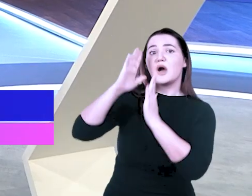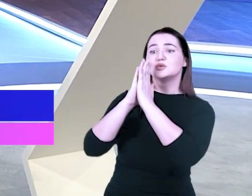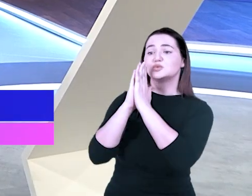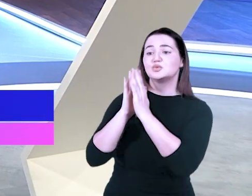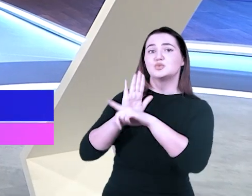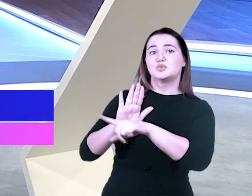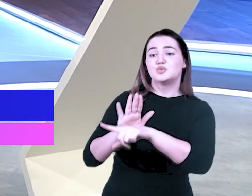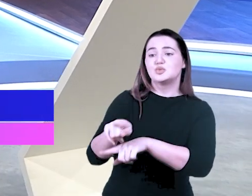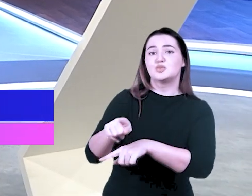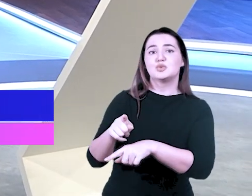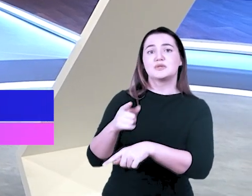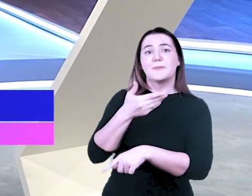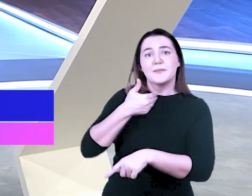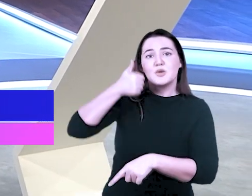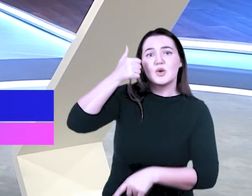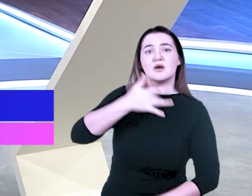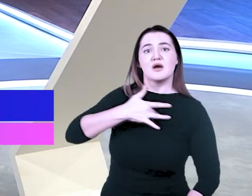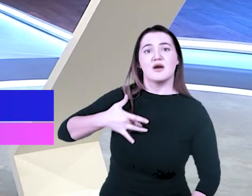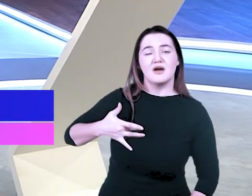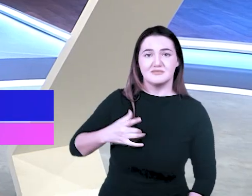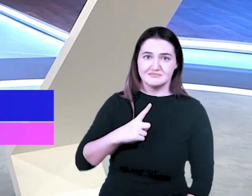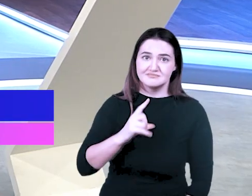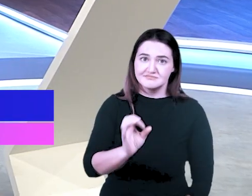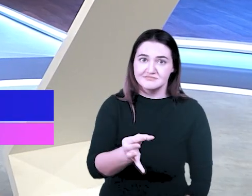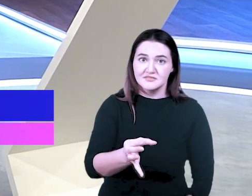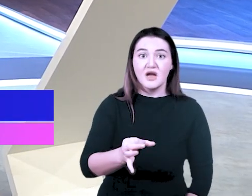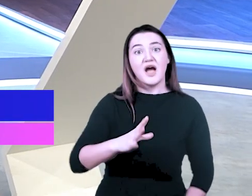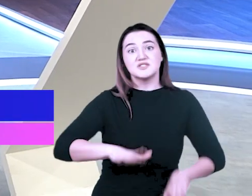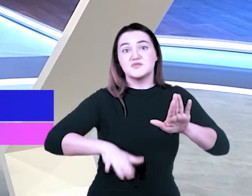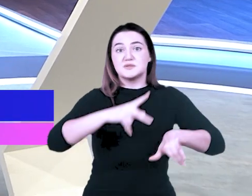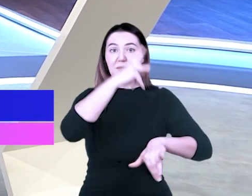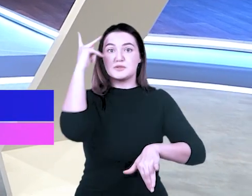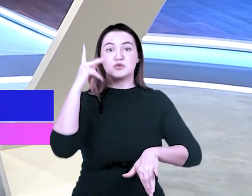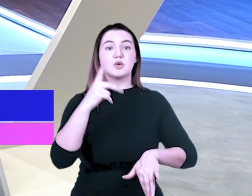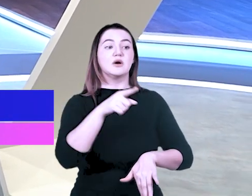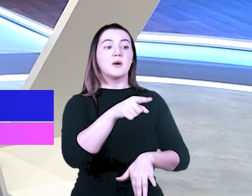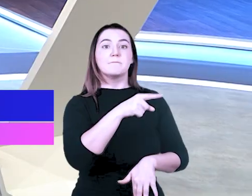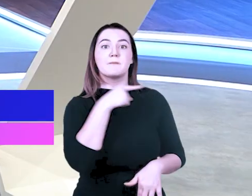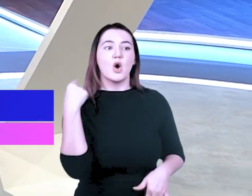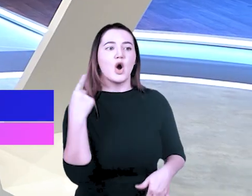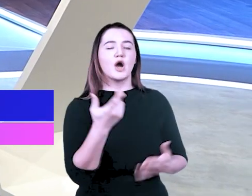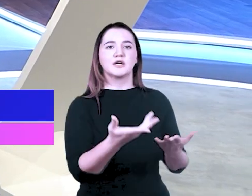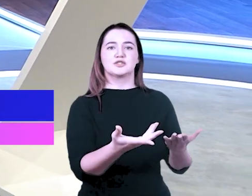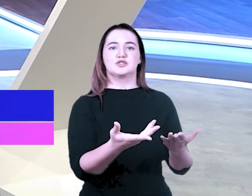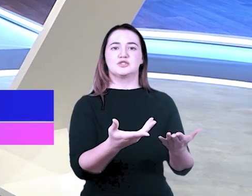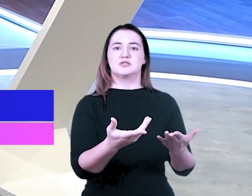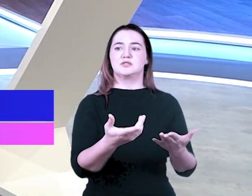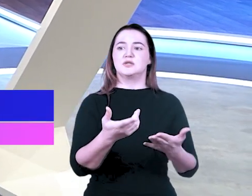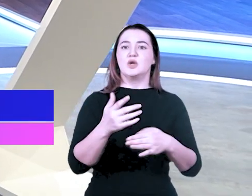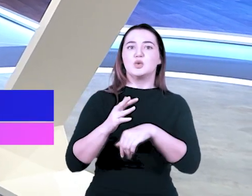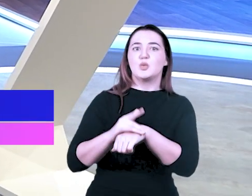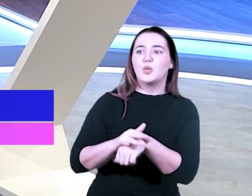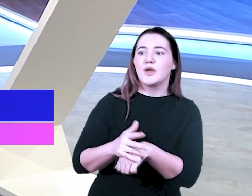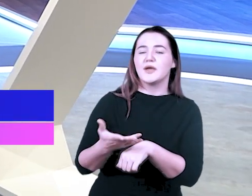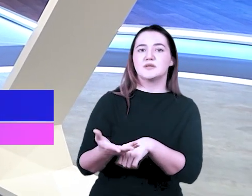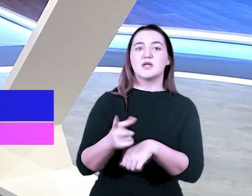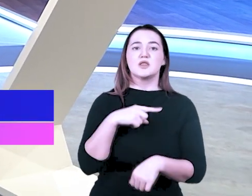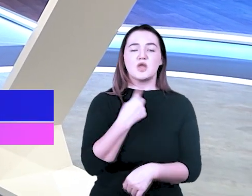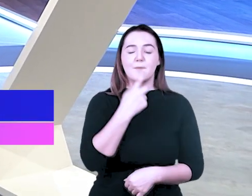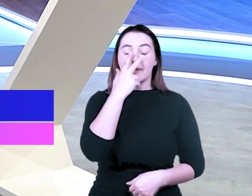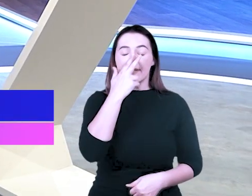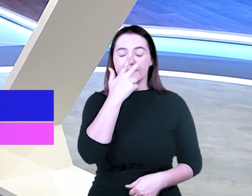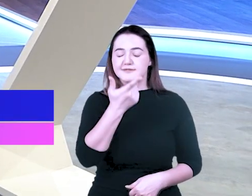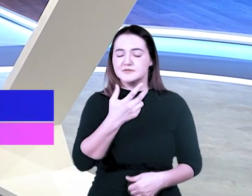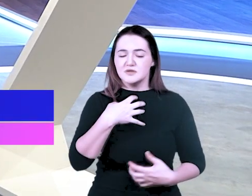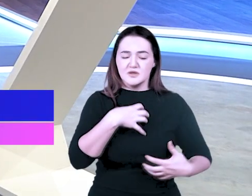as pessoas, quando elas estão vivendo o seu luto ou a sua dor, elas acham que apenas elas têm problemas, ou elas acham que